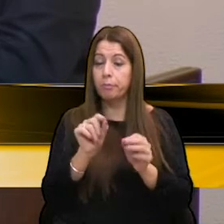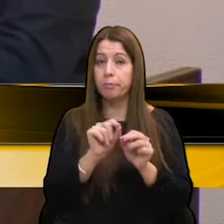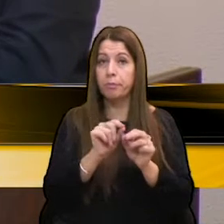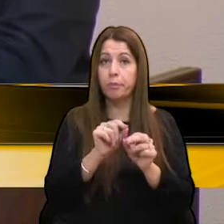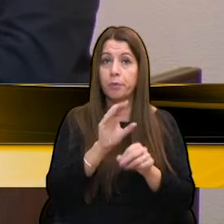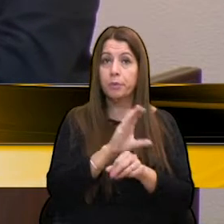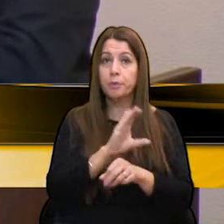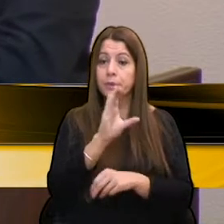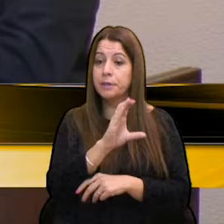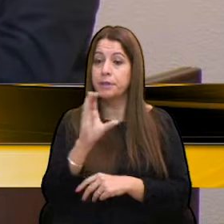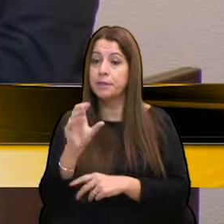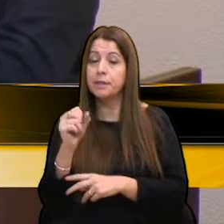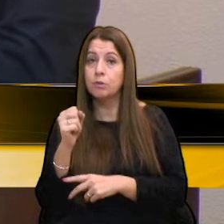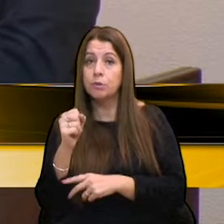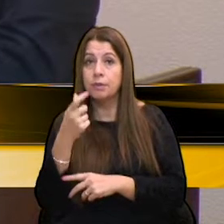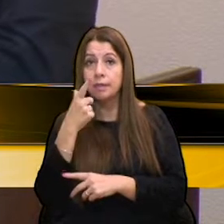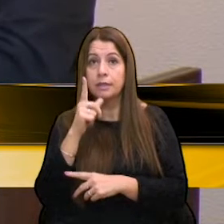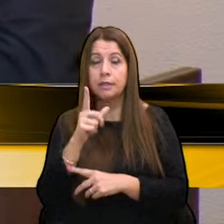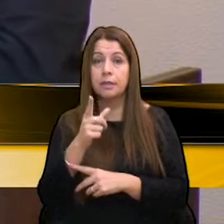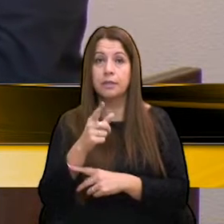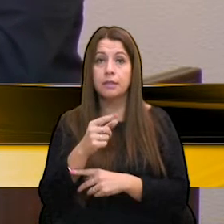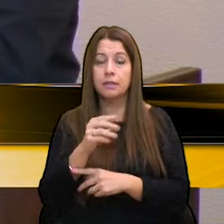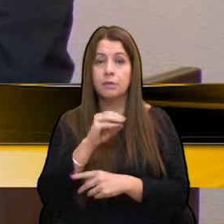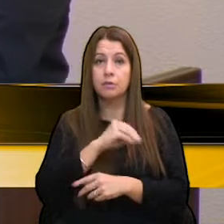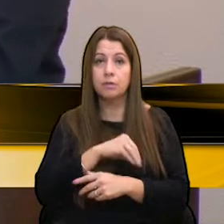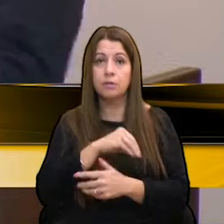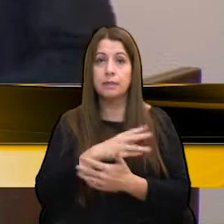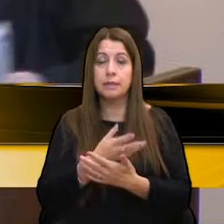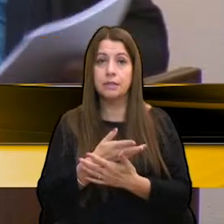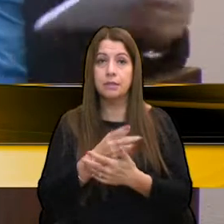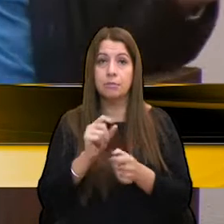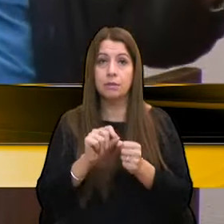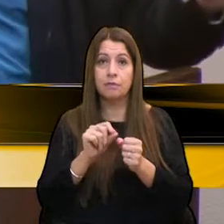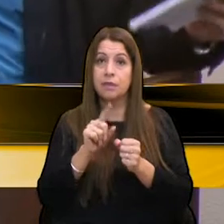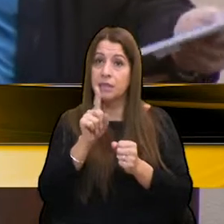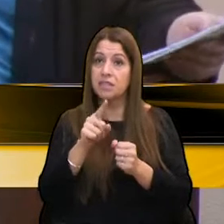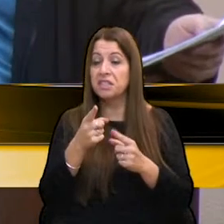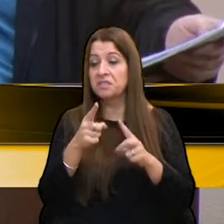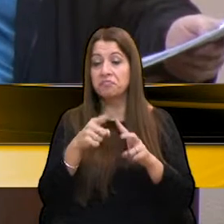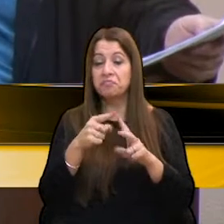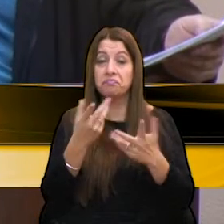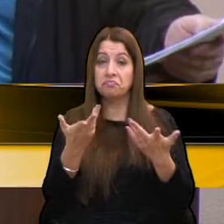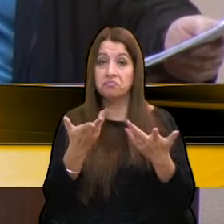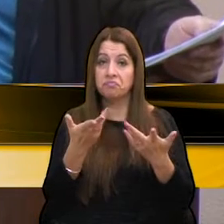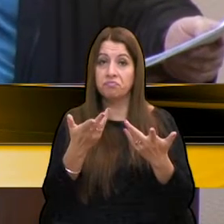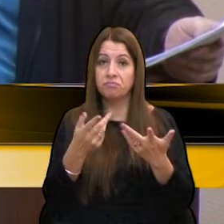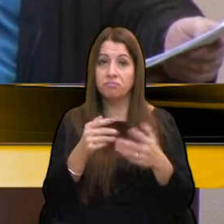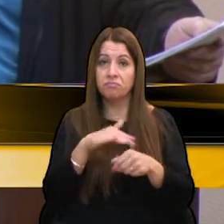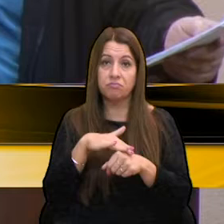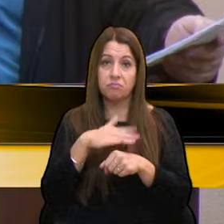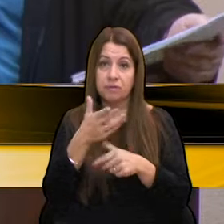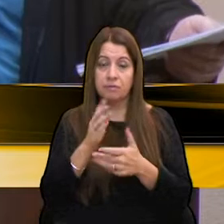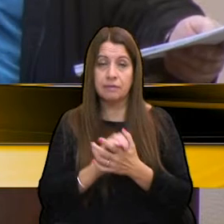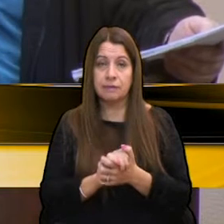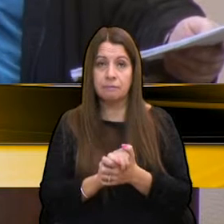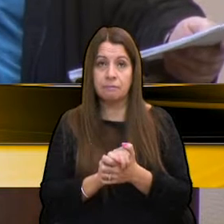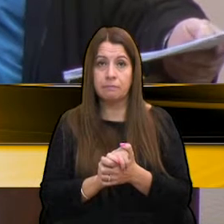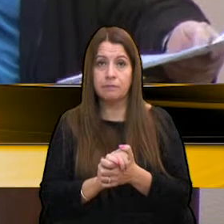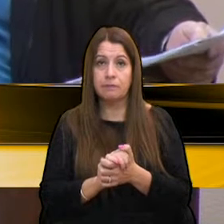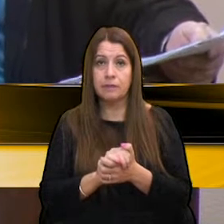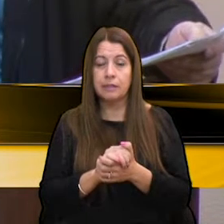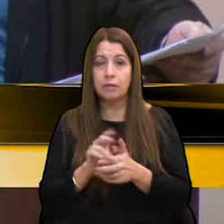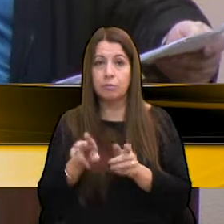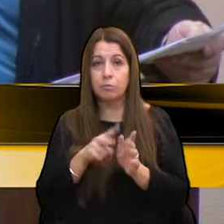Como CC8, ganhando lá seu salário para fazer esse tipo de procedimento aqui. Ele que